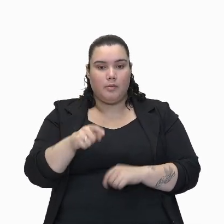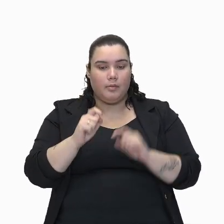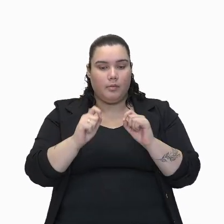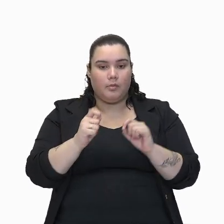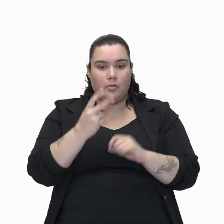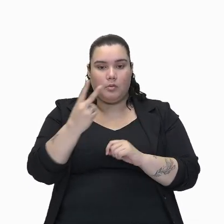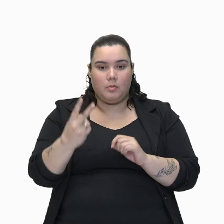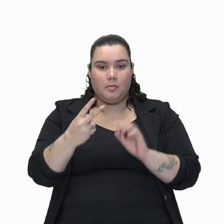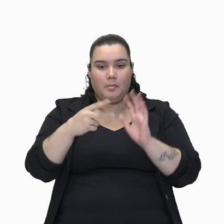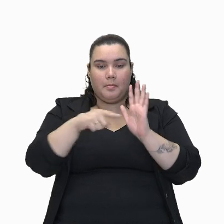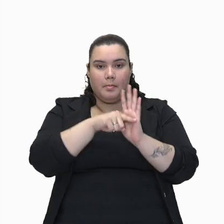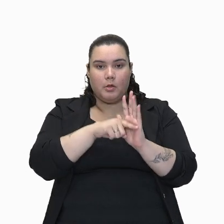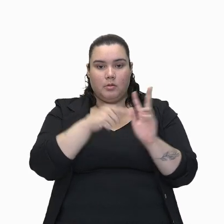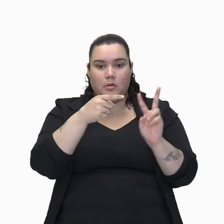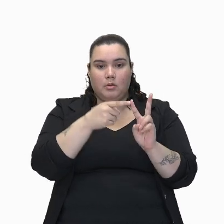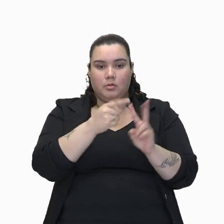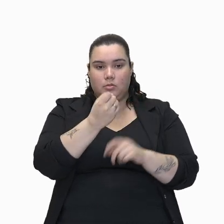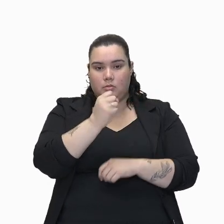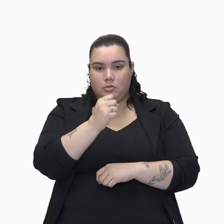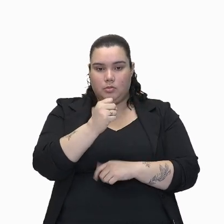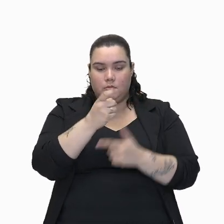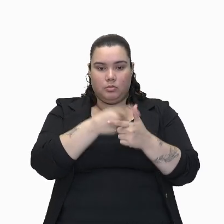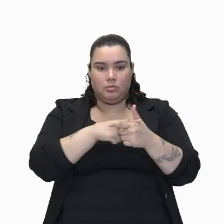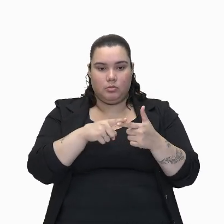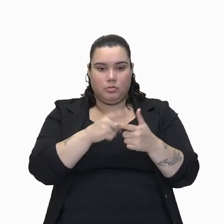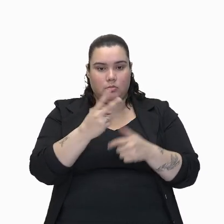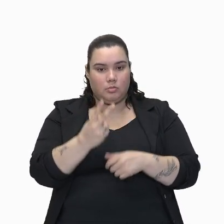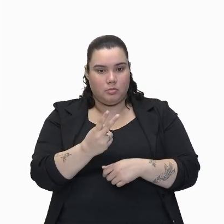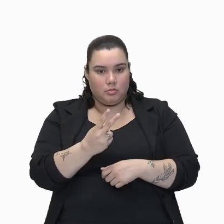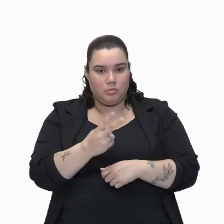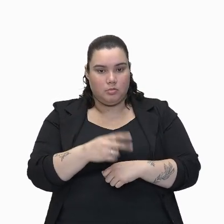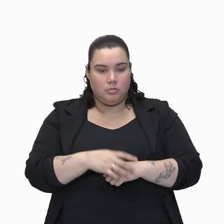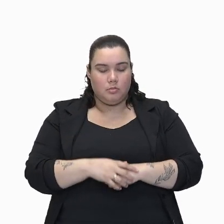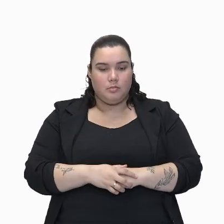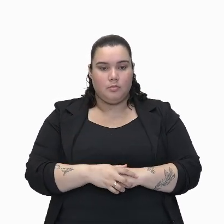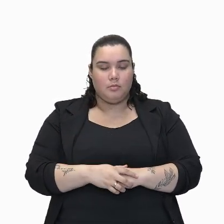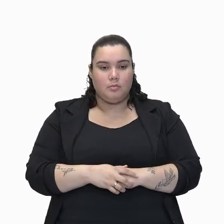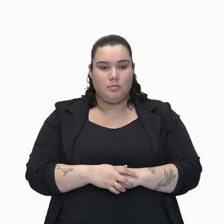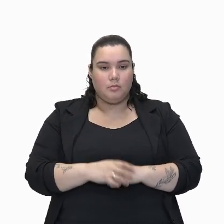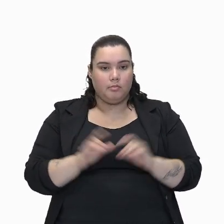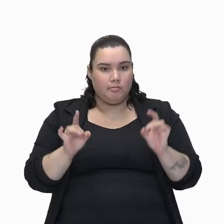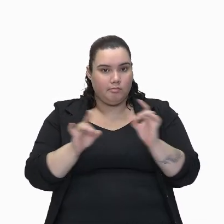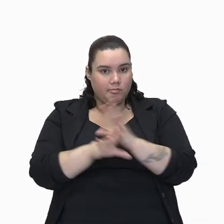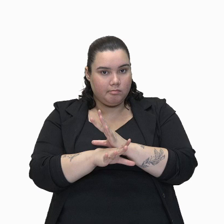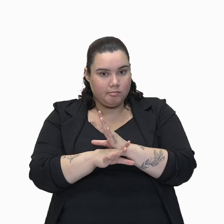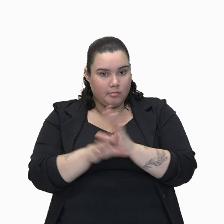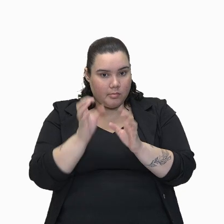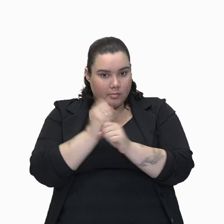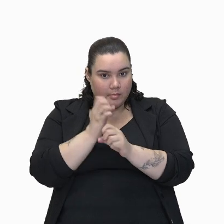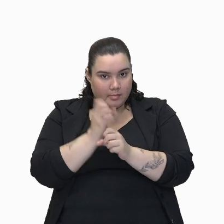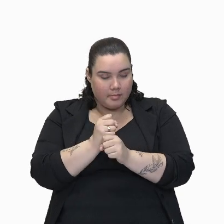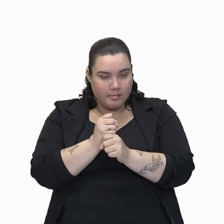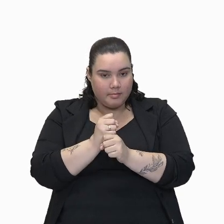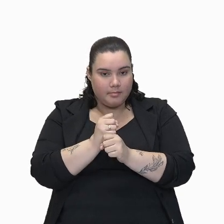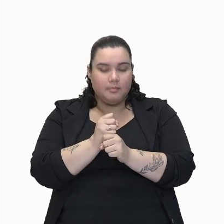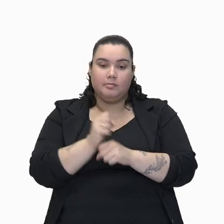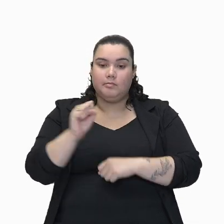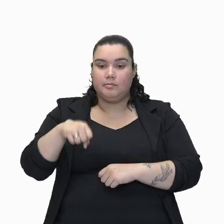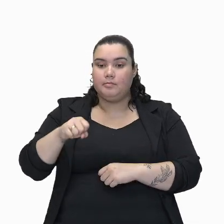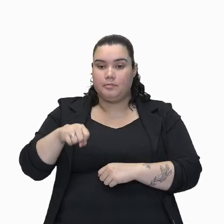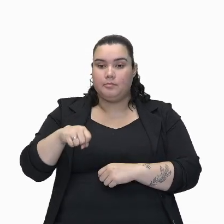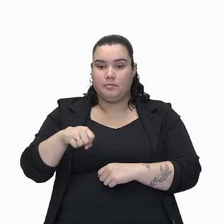ser 2 menos raiz de 8 sobre 2. Acabou aí o cálculo, professora?